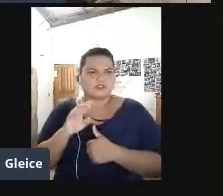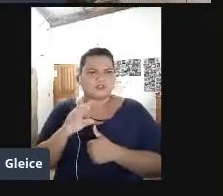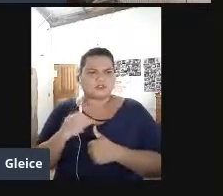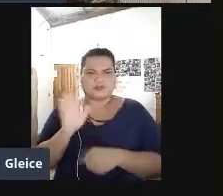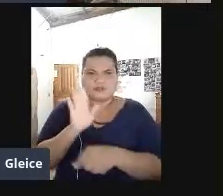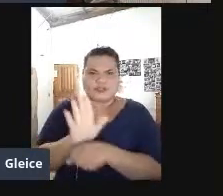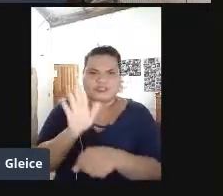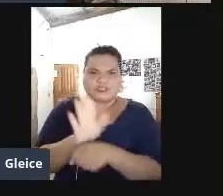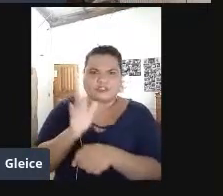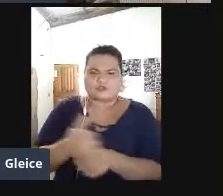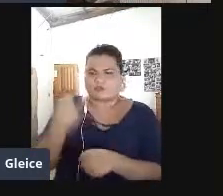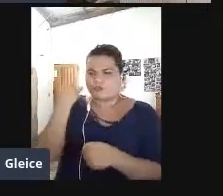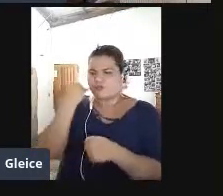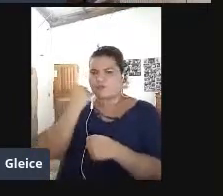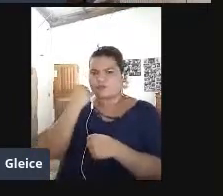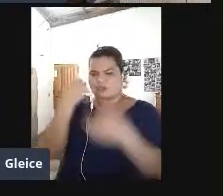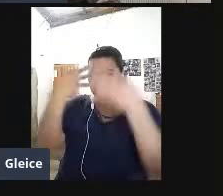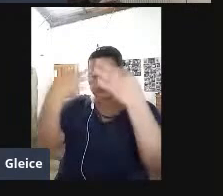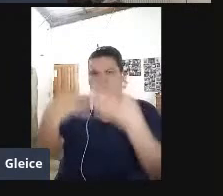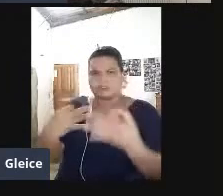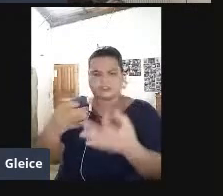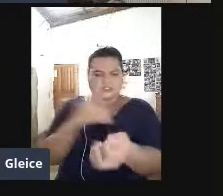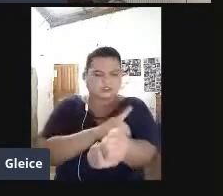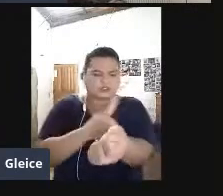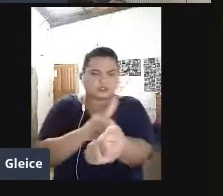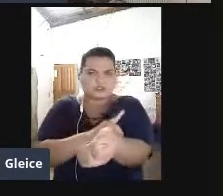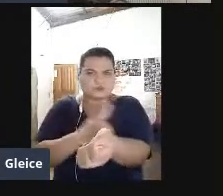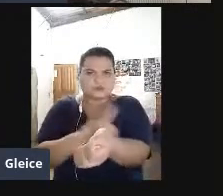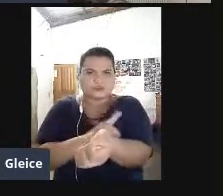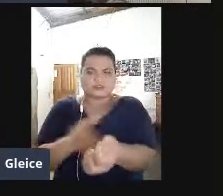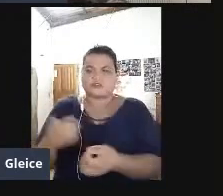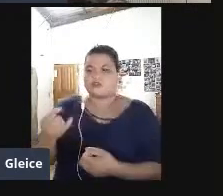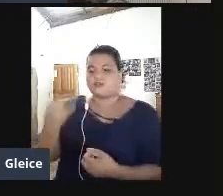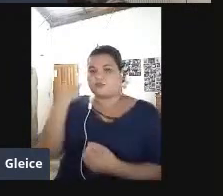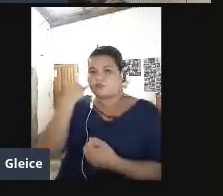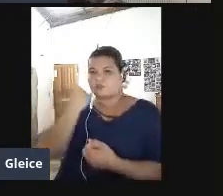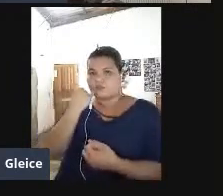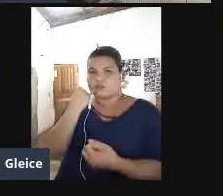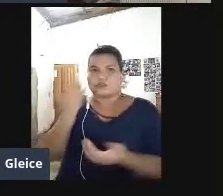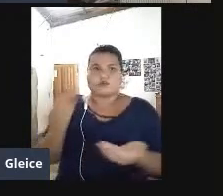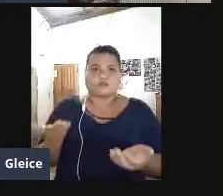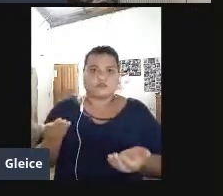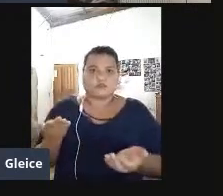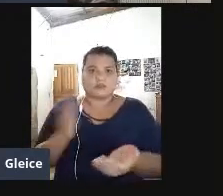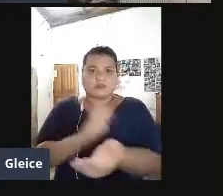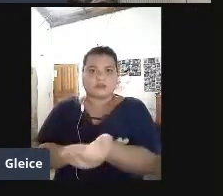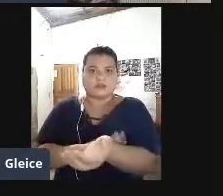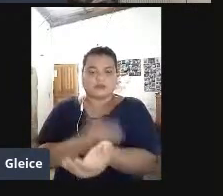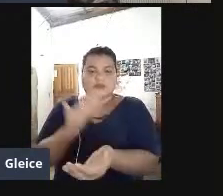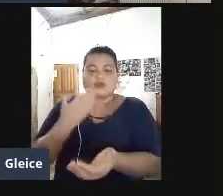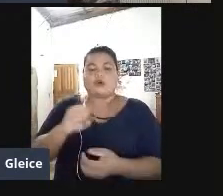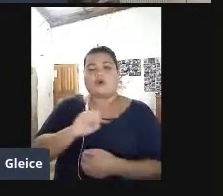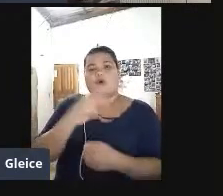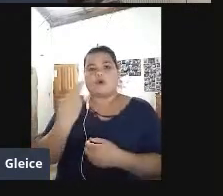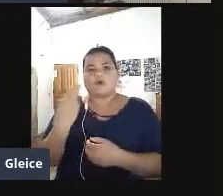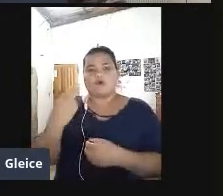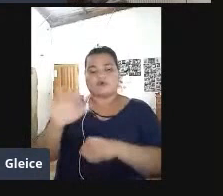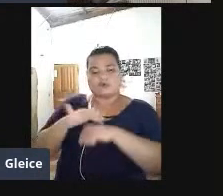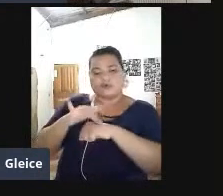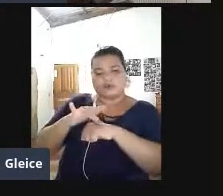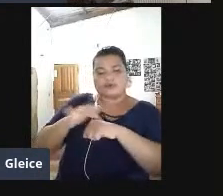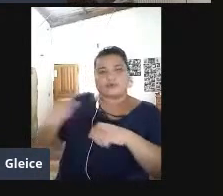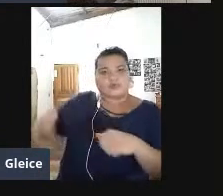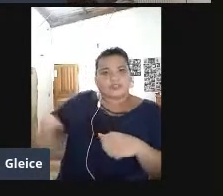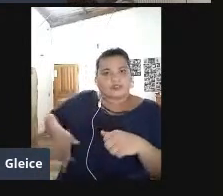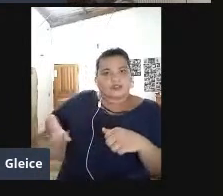dieta hipoglicídica para um diabético, ou colocar uma dieta baixa em fósforo para um paciente com doença renal crônica não dialítica,